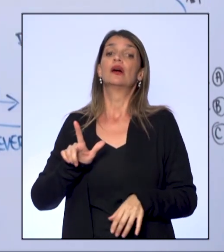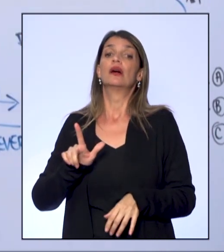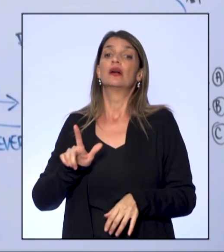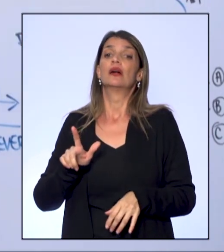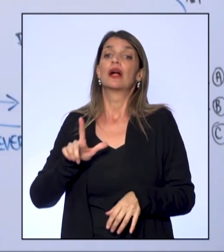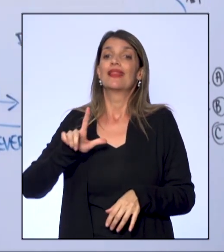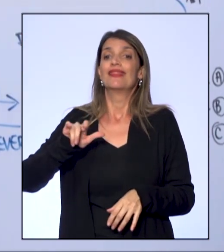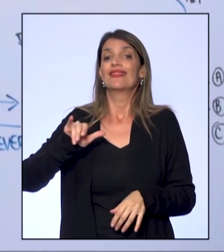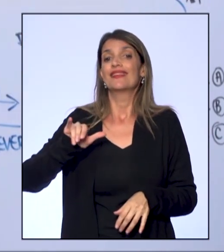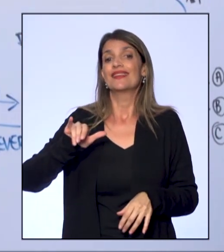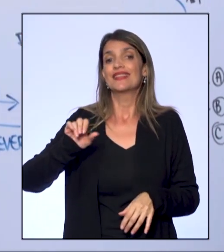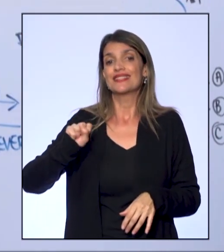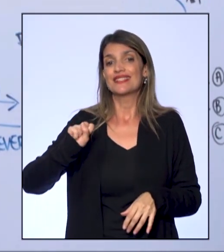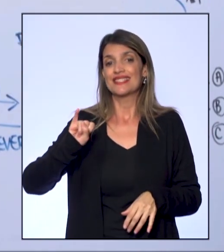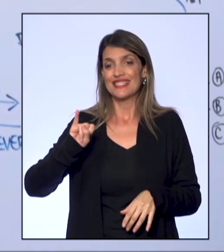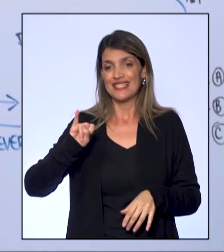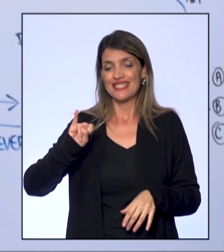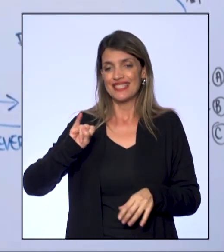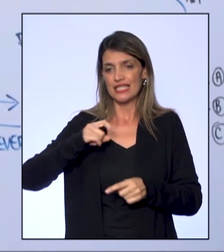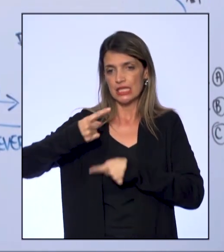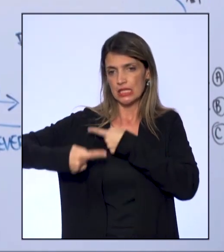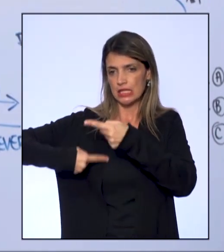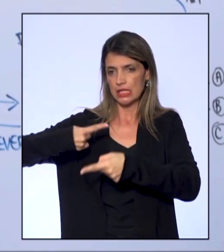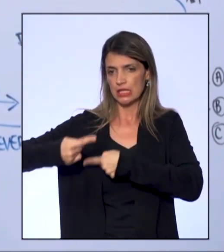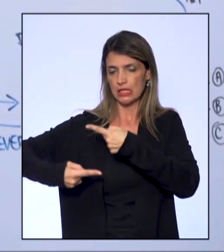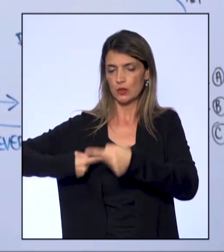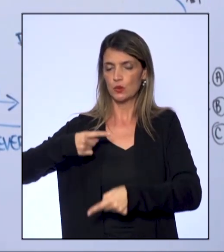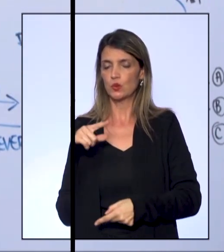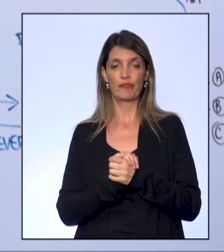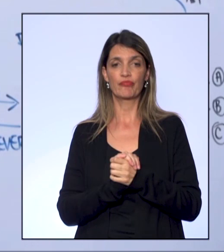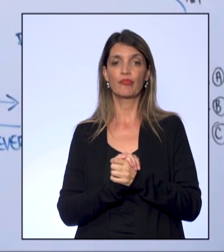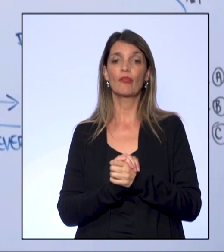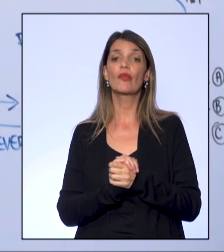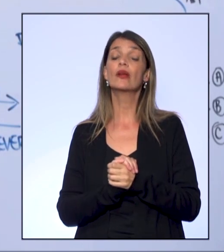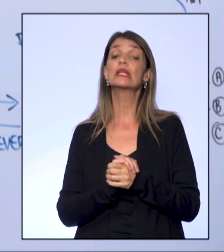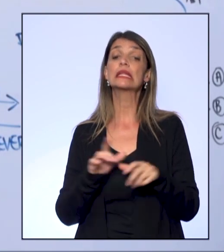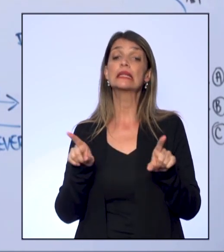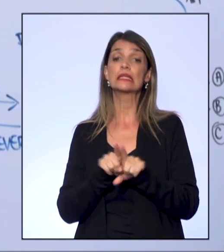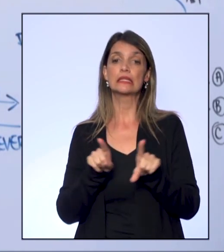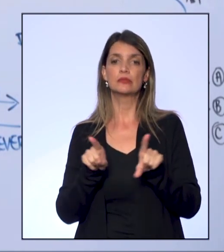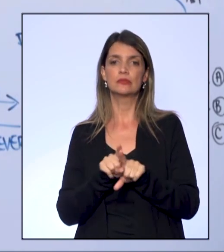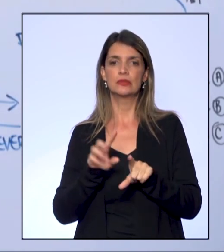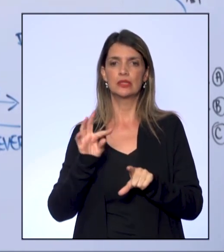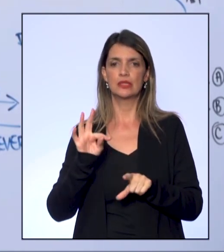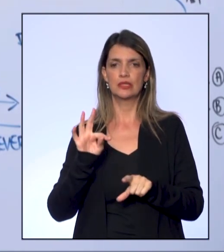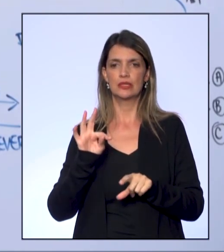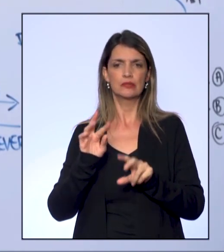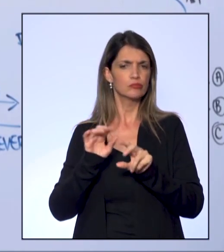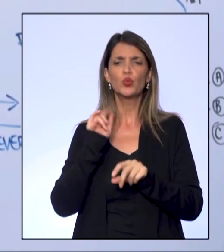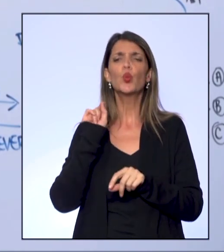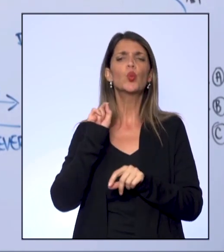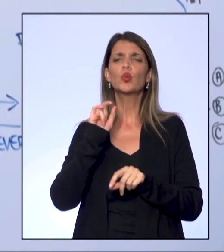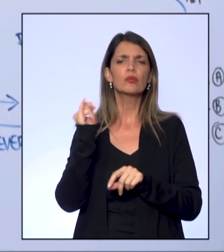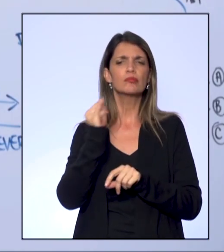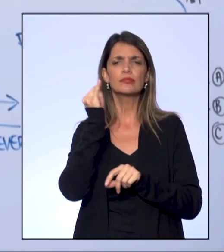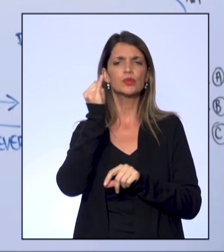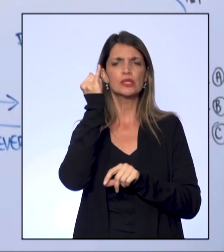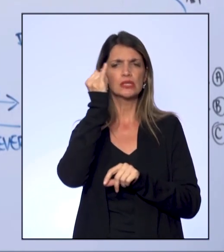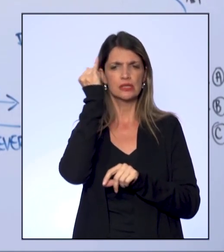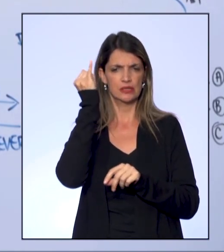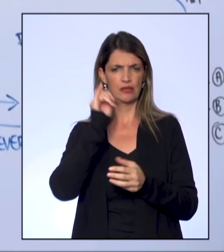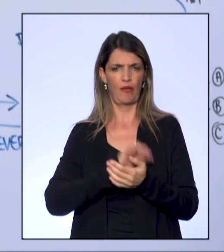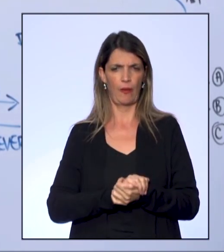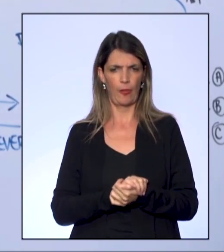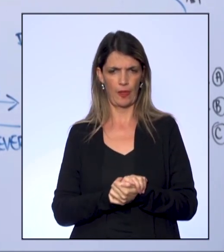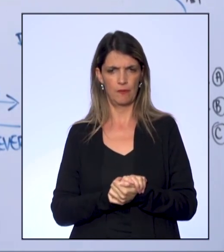uma lise que a gente chama de ciclo lítico, tá? Beleza? Outra coisa, termos importantes, galera. Termos importantes que a gente